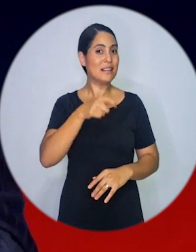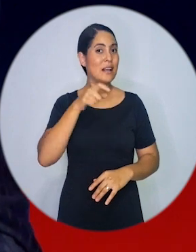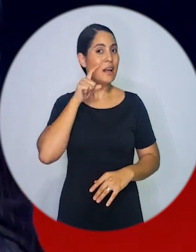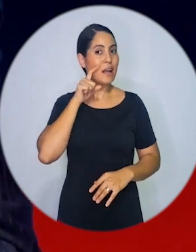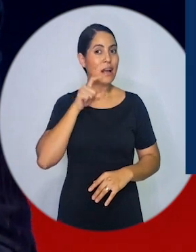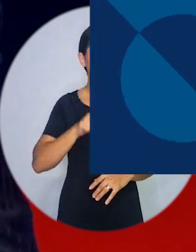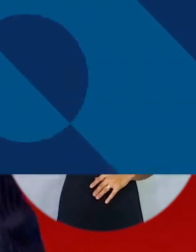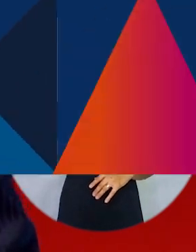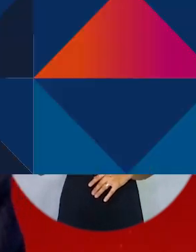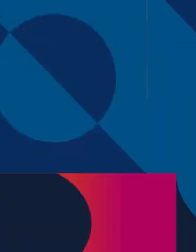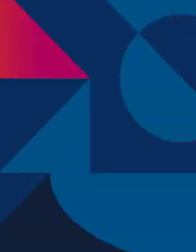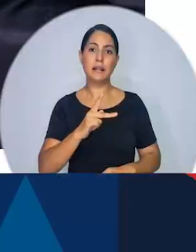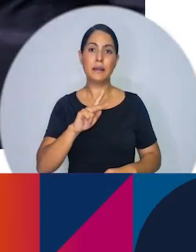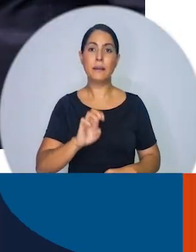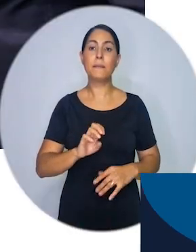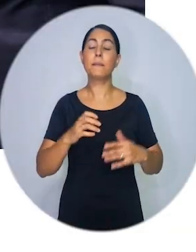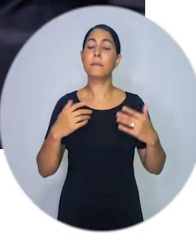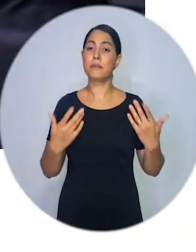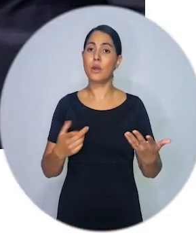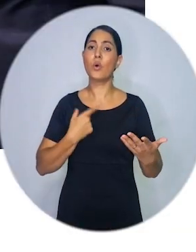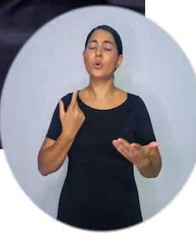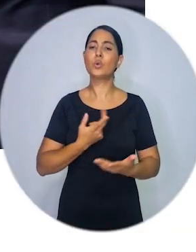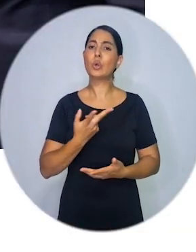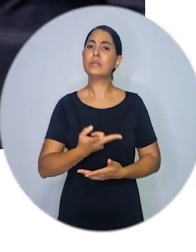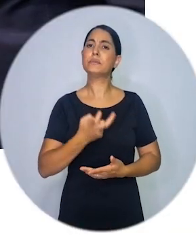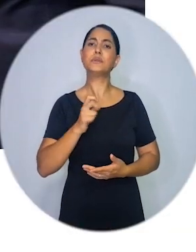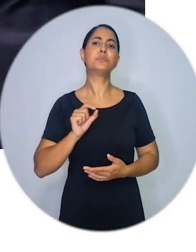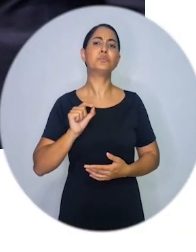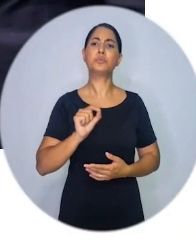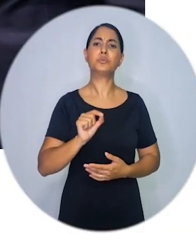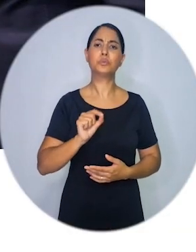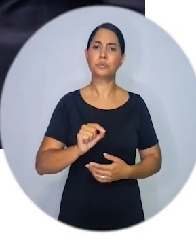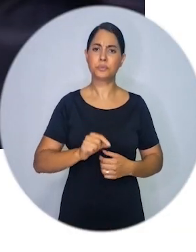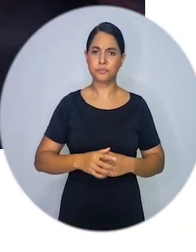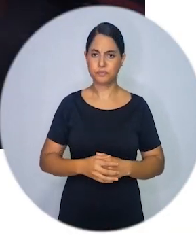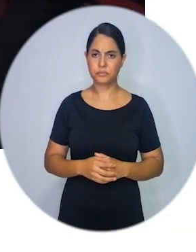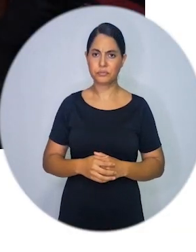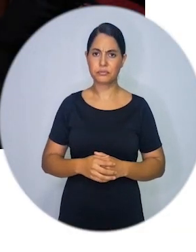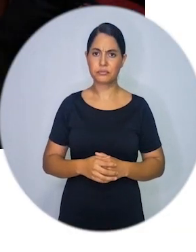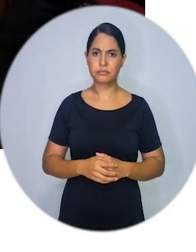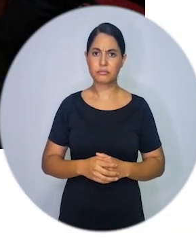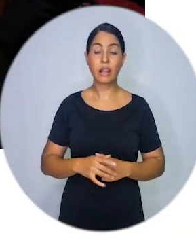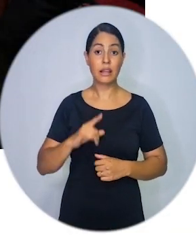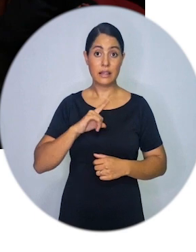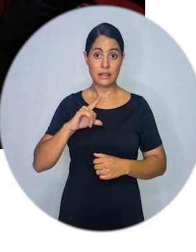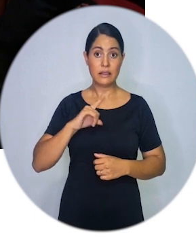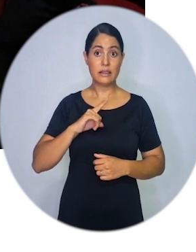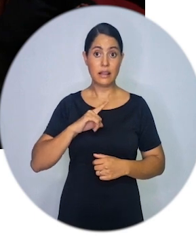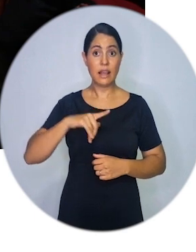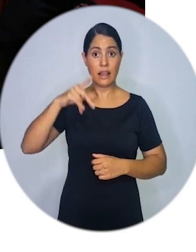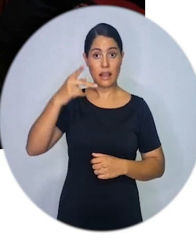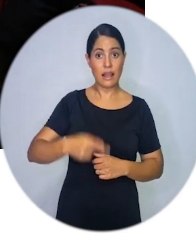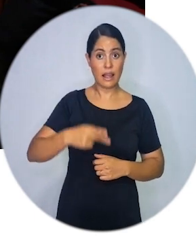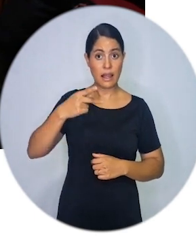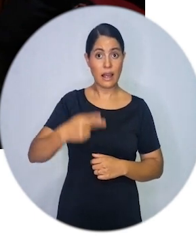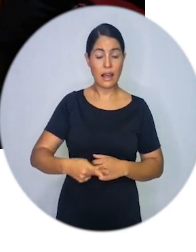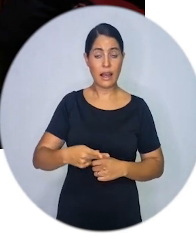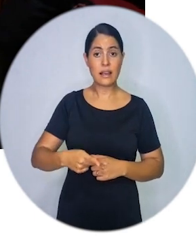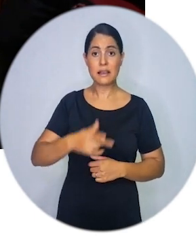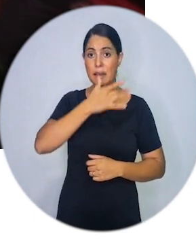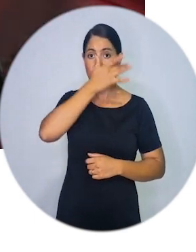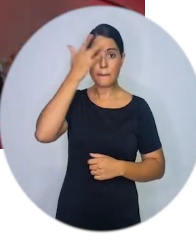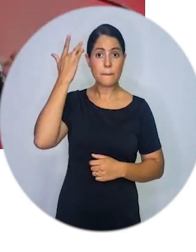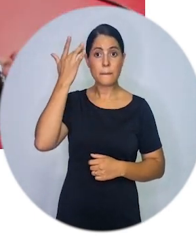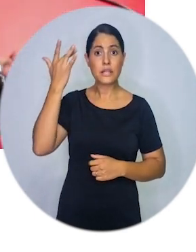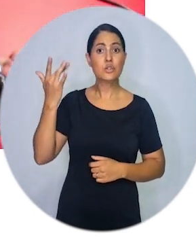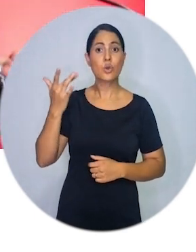Cruz, quando aqui verificamos que tivemos a grata satisfação da presença de